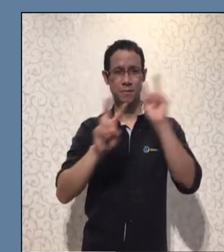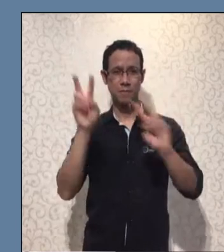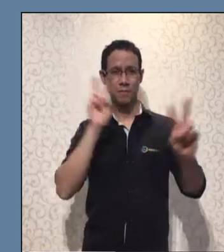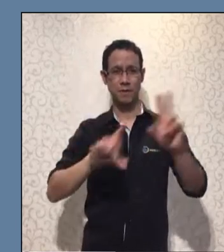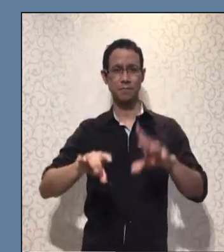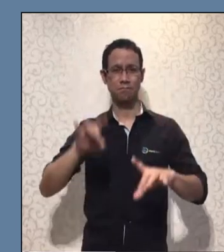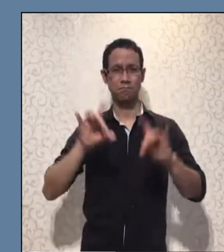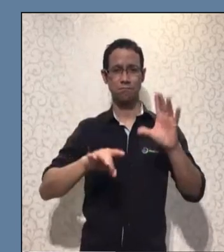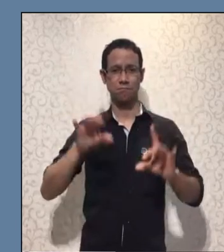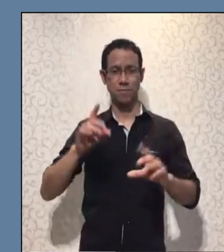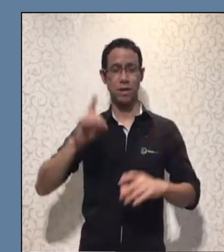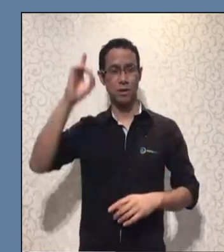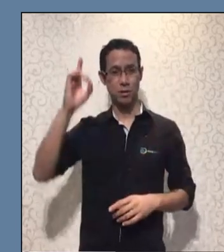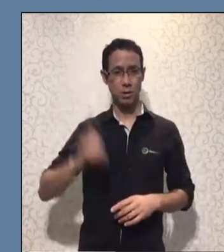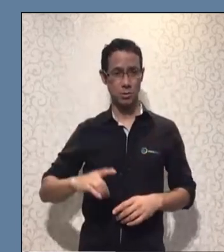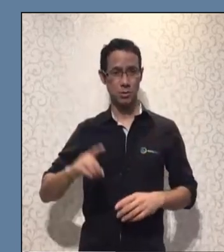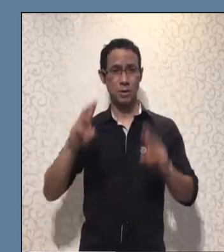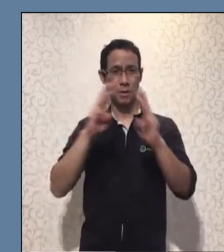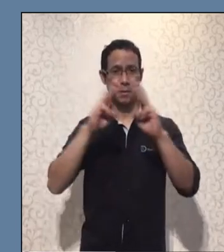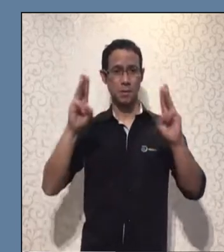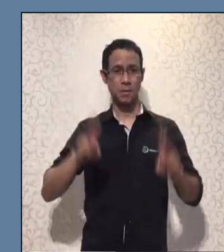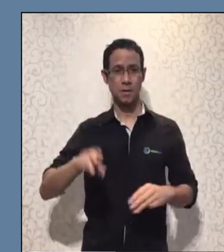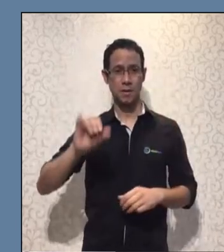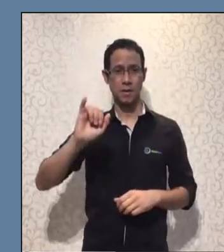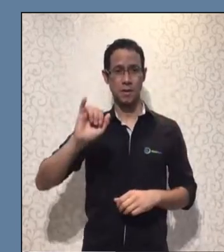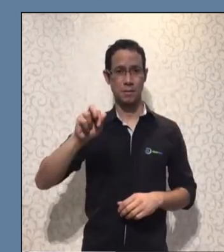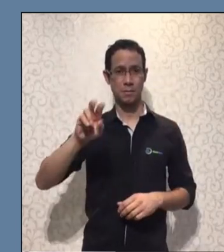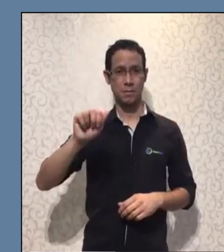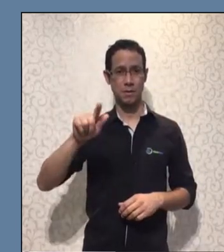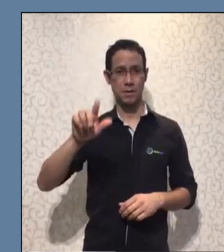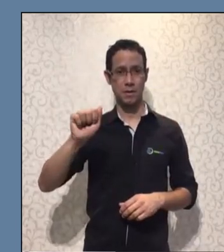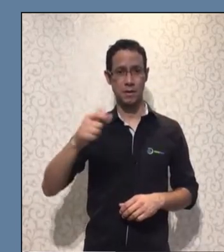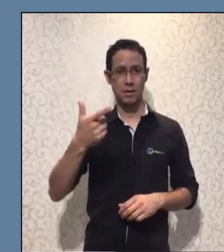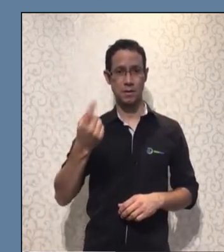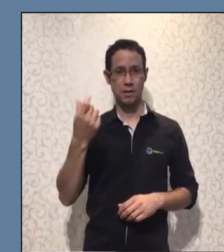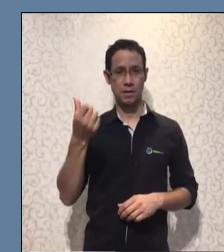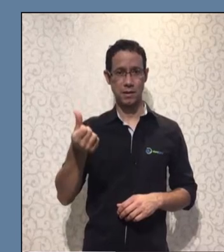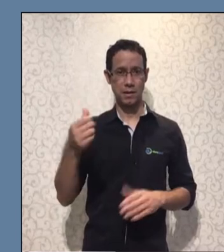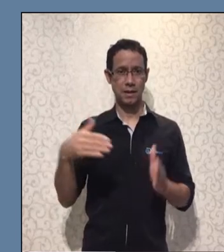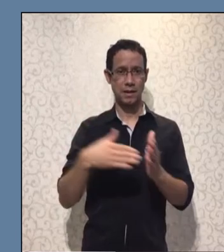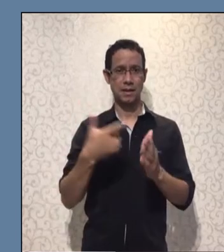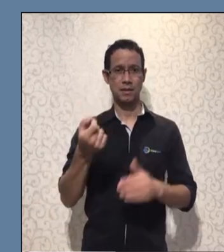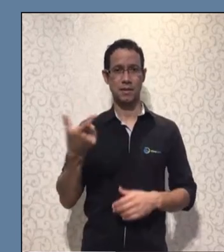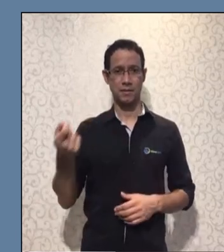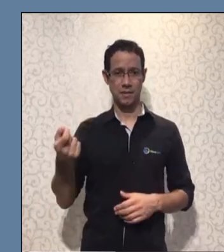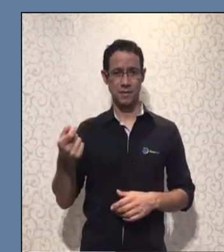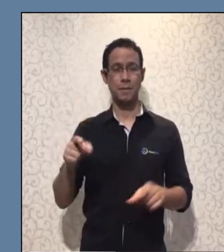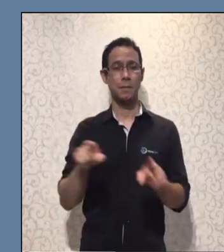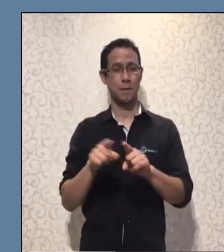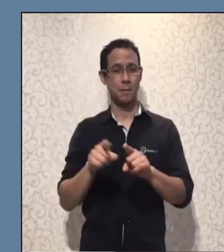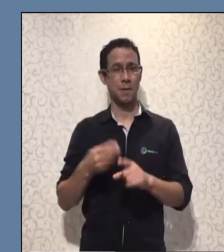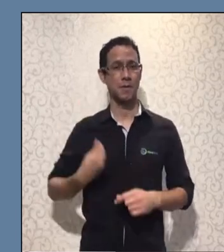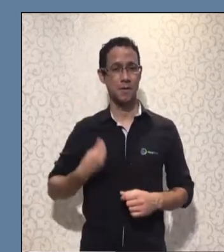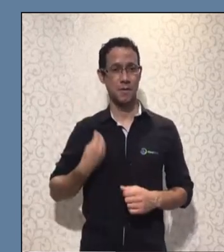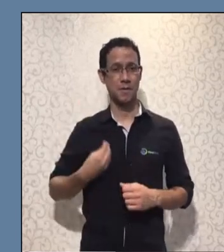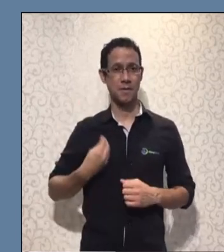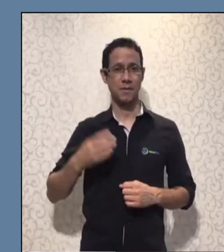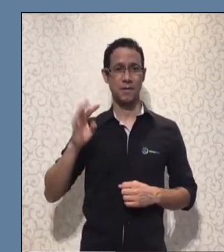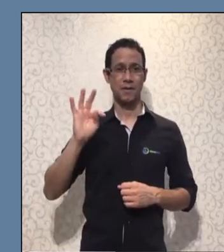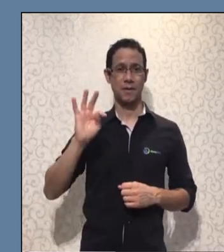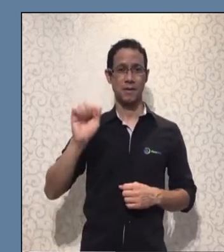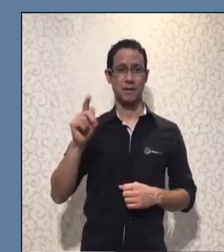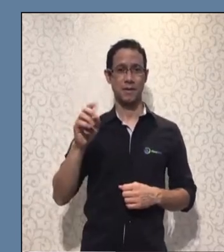do Museu do Ipiranga entre 2016 e 2020. Está conosco também Tadeu Chiarelli, professor titular da